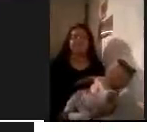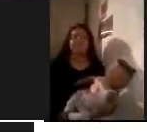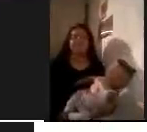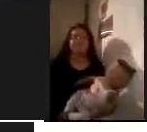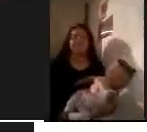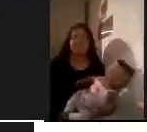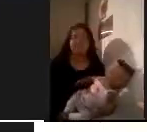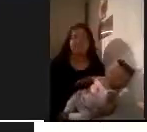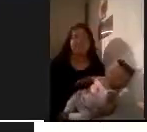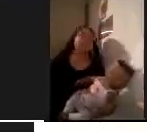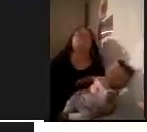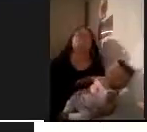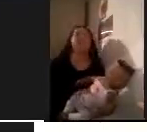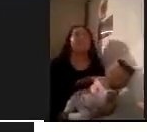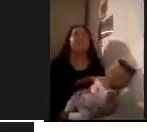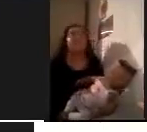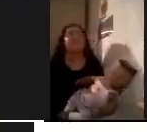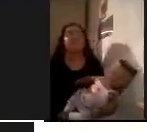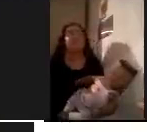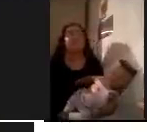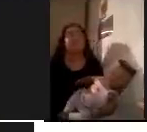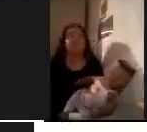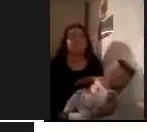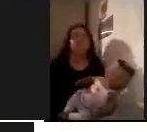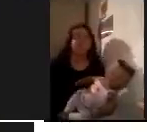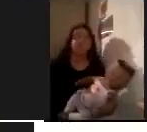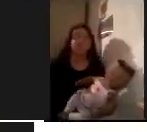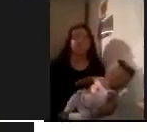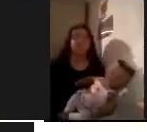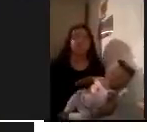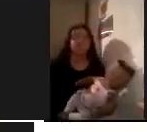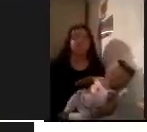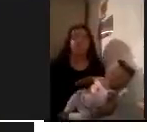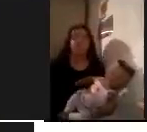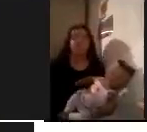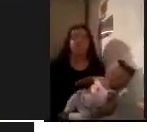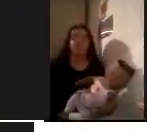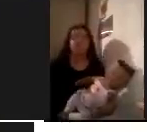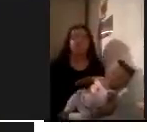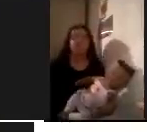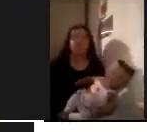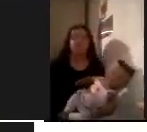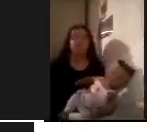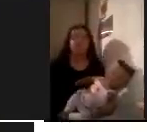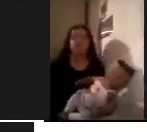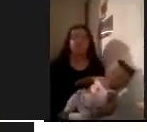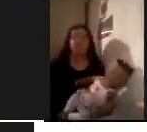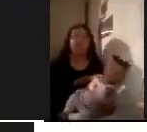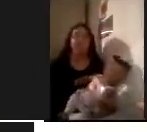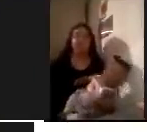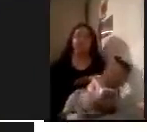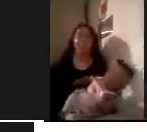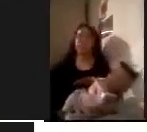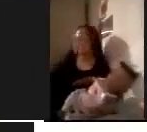gente. E é por isso que isso acontece em todas as células, tá? Inclusive as células que